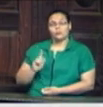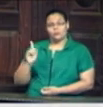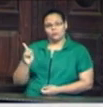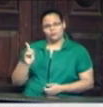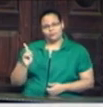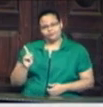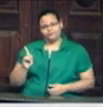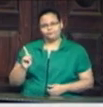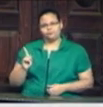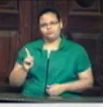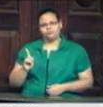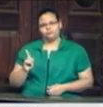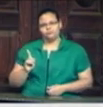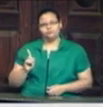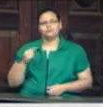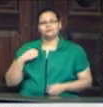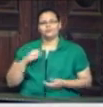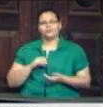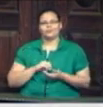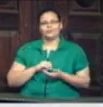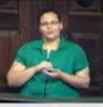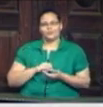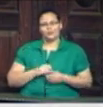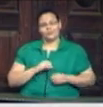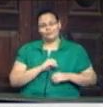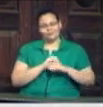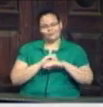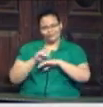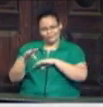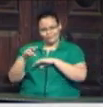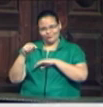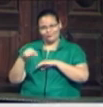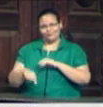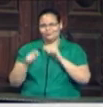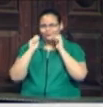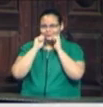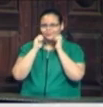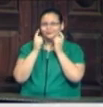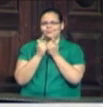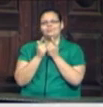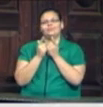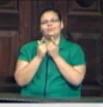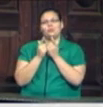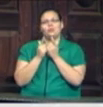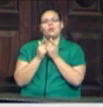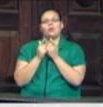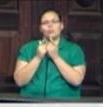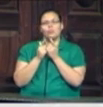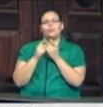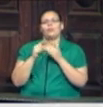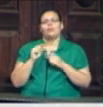transferiu para a Assembleia Legislativa algo